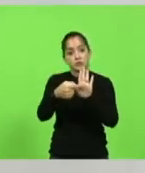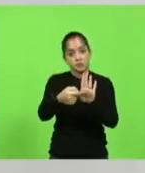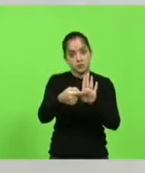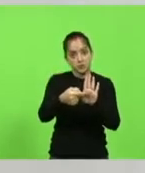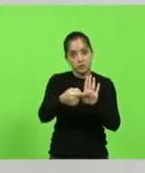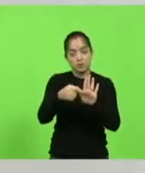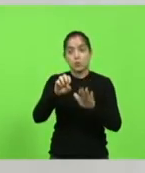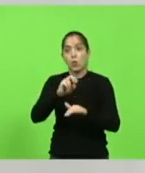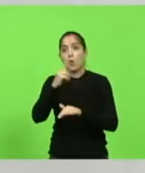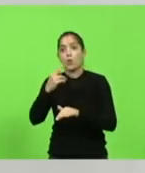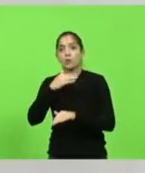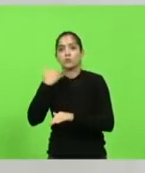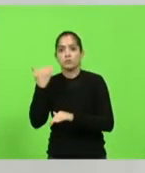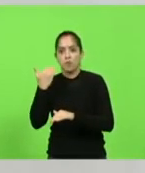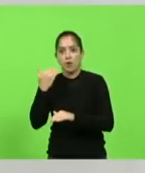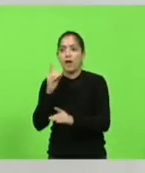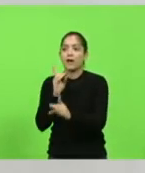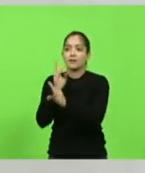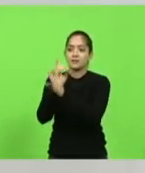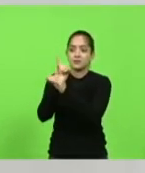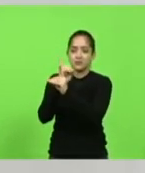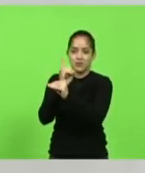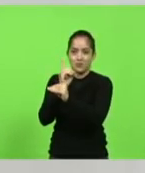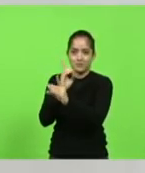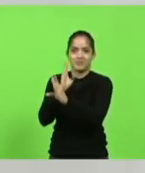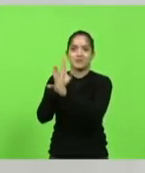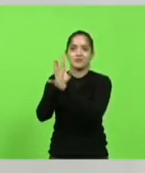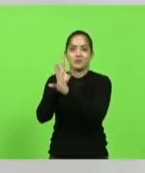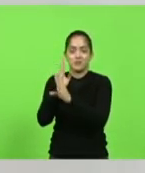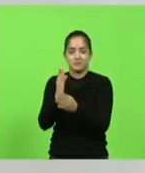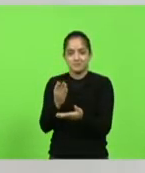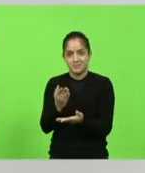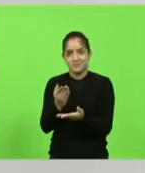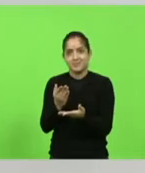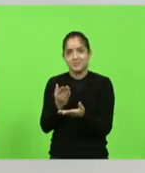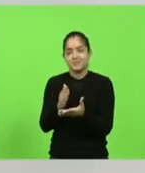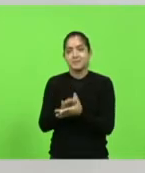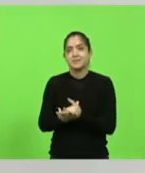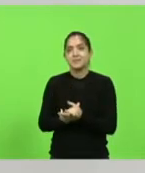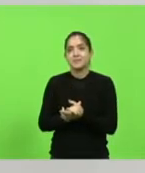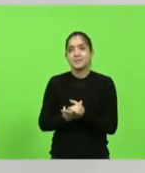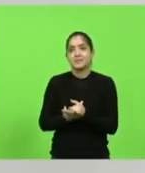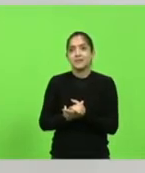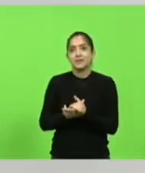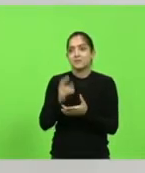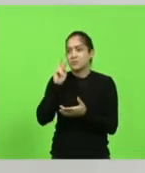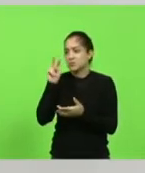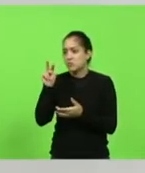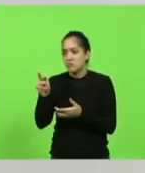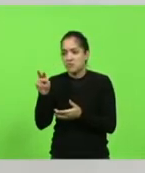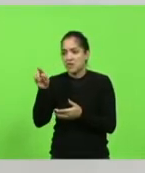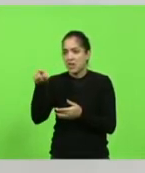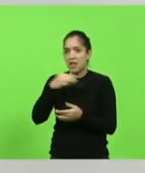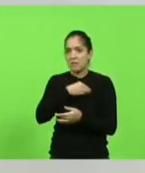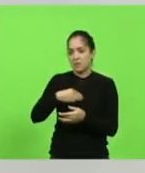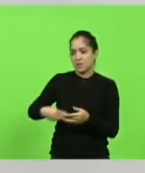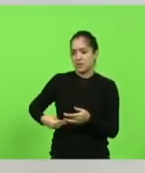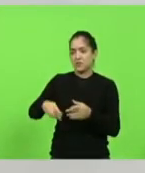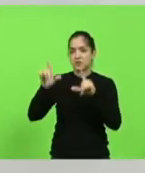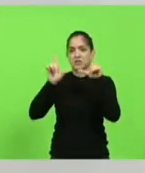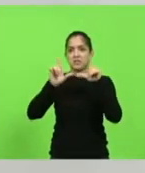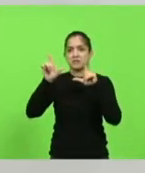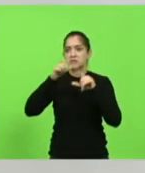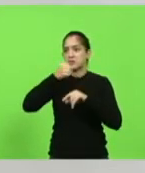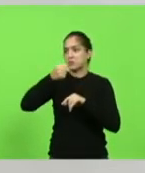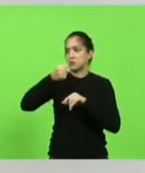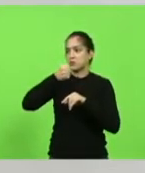morrem. Você não vê um ministro da Suprema Corte dos Estados Unidos dando entrevista, deputado Felipe